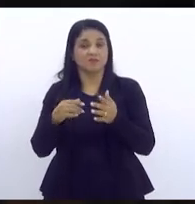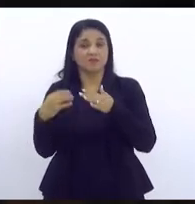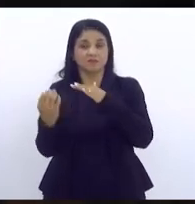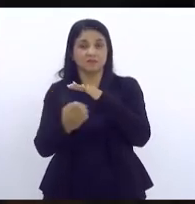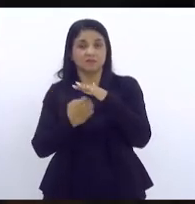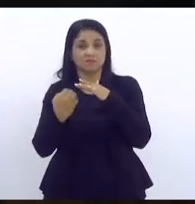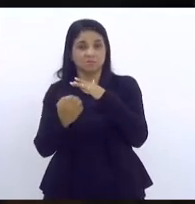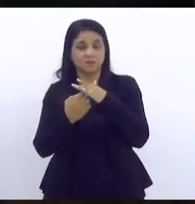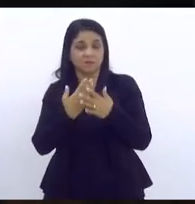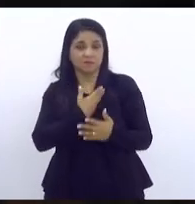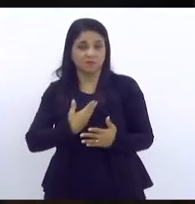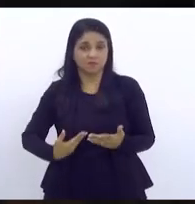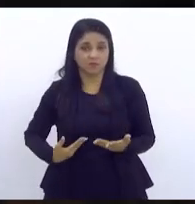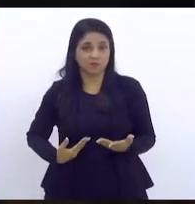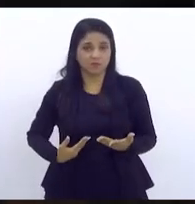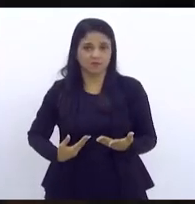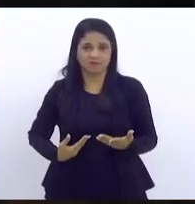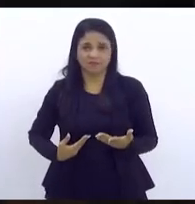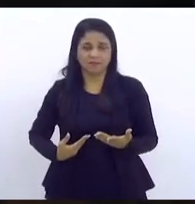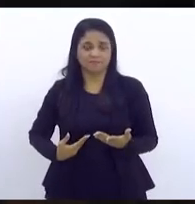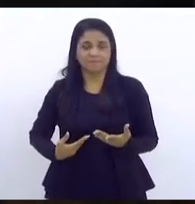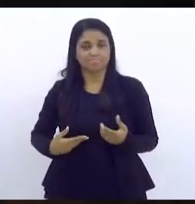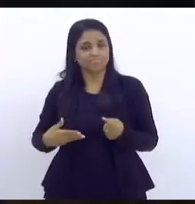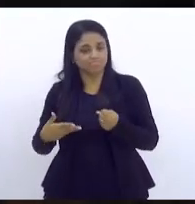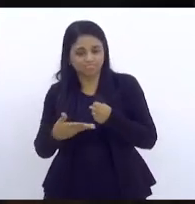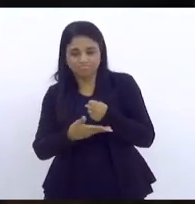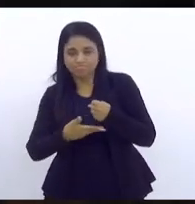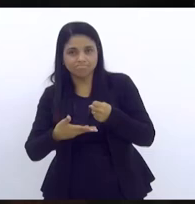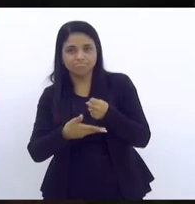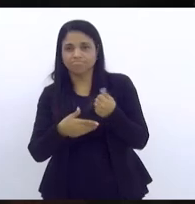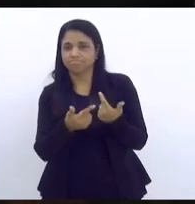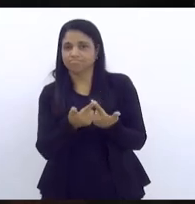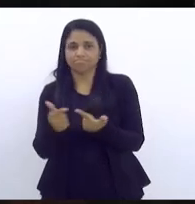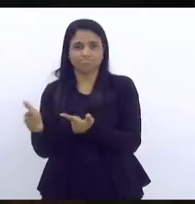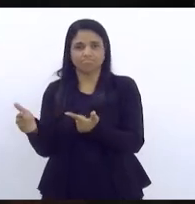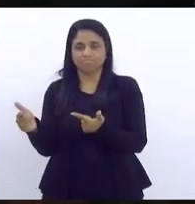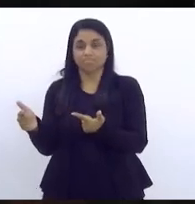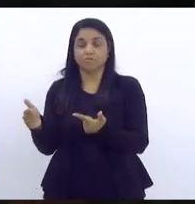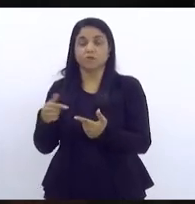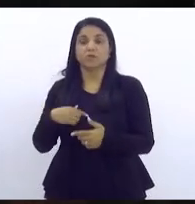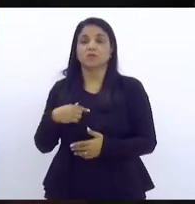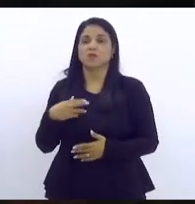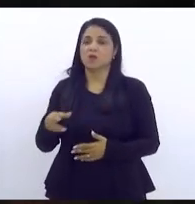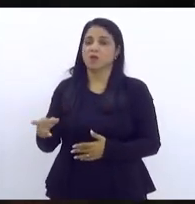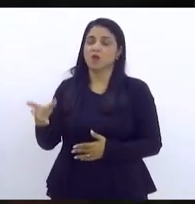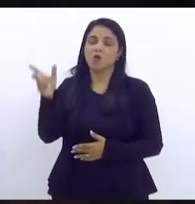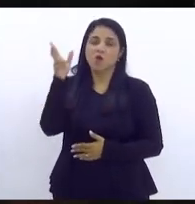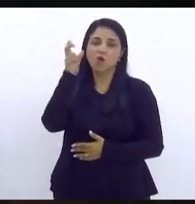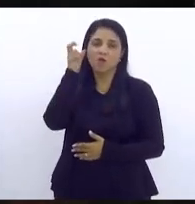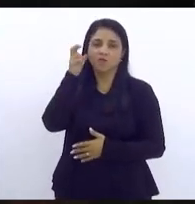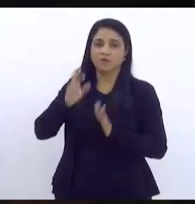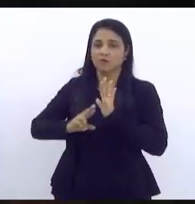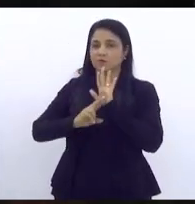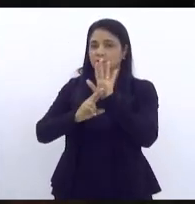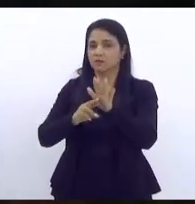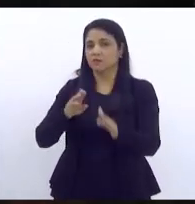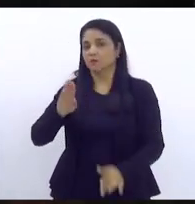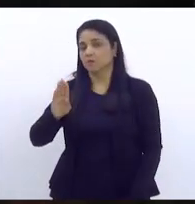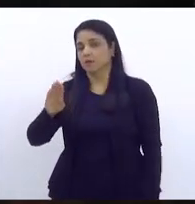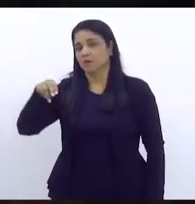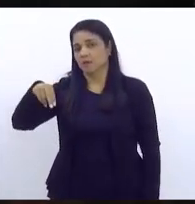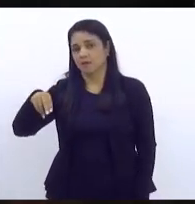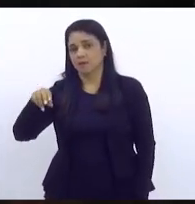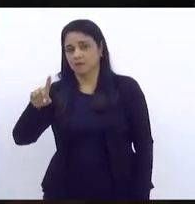estatizou elemento básicos E aí eu gostaria de ouvir do da representante do BNDS eh uma